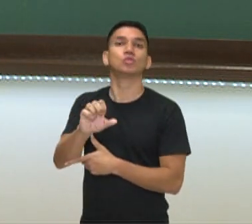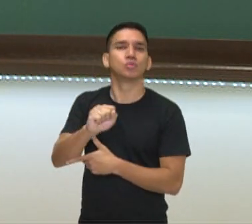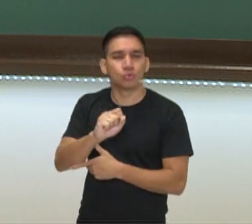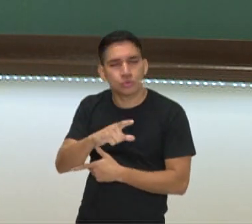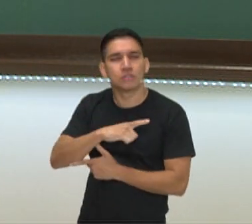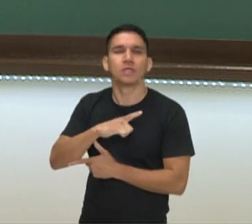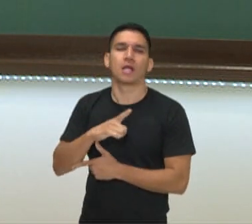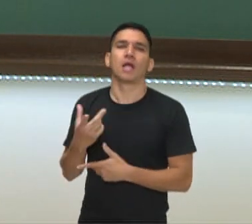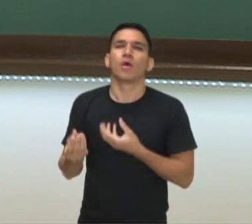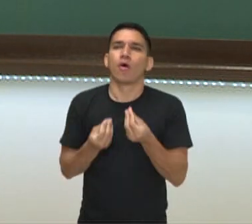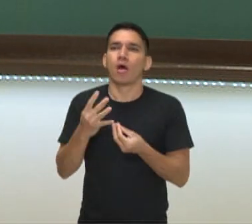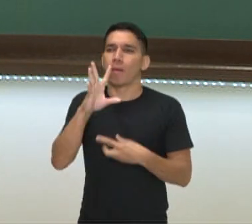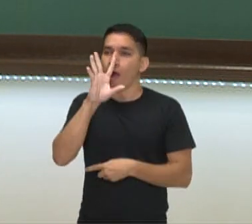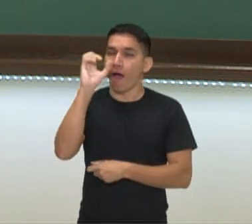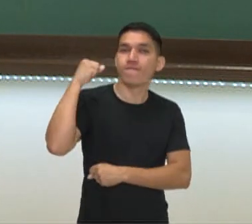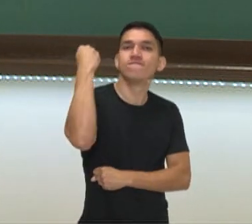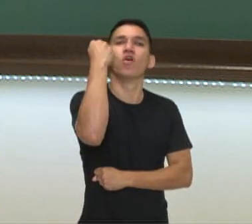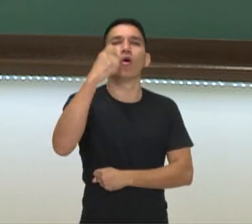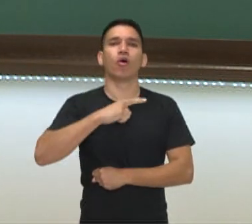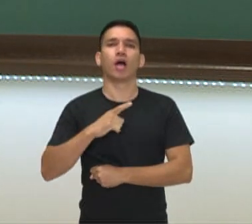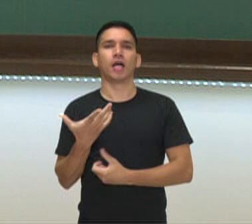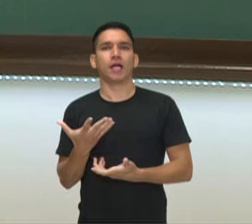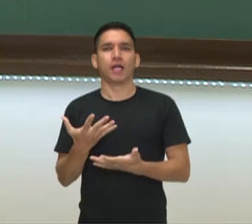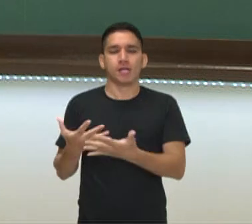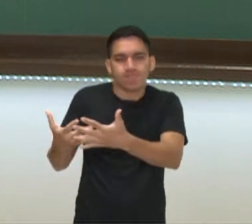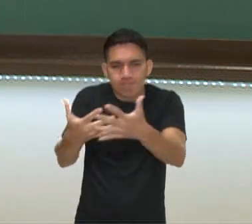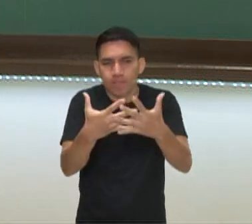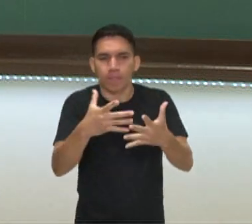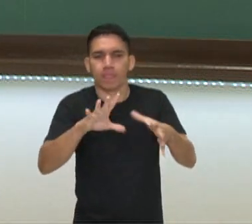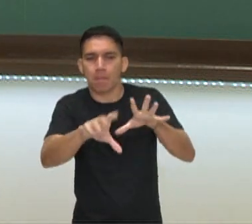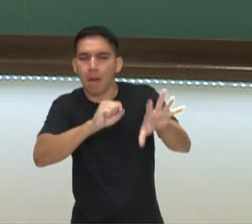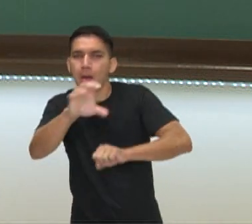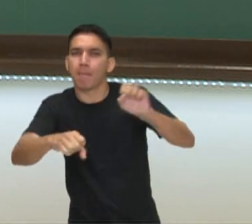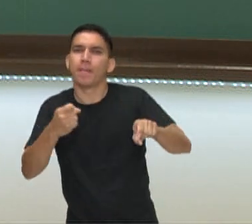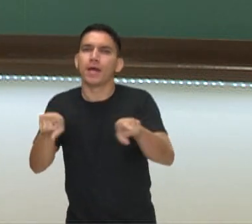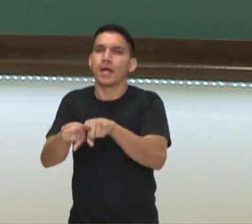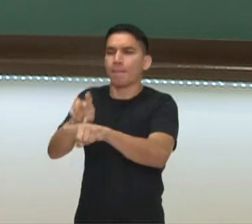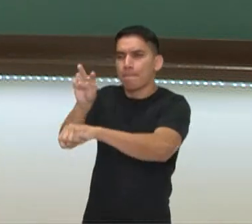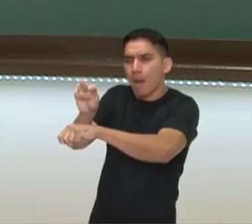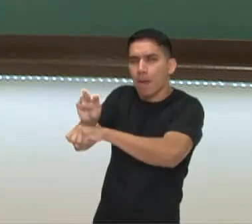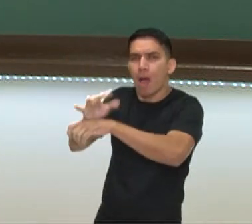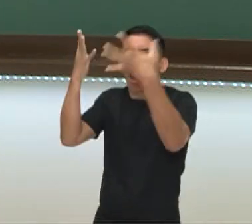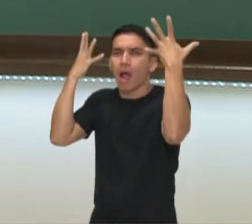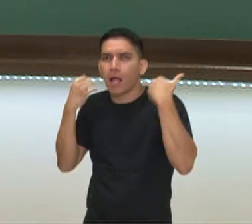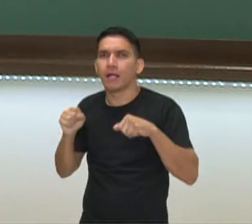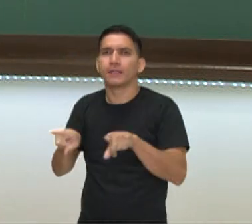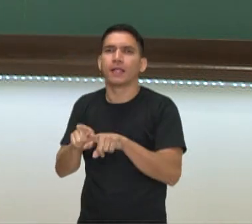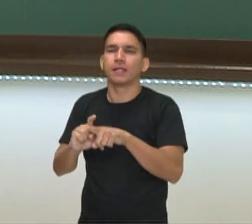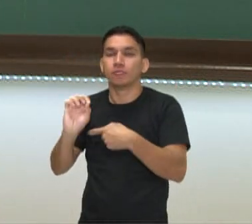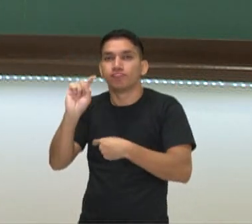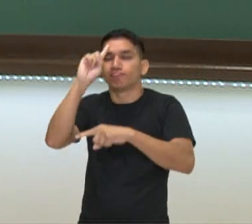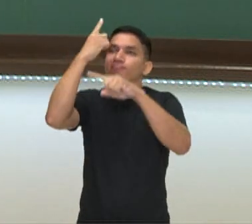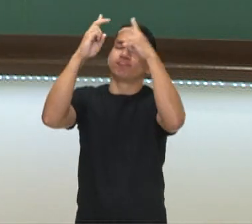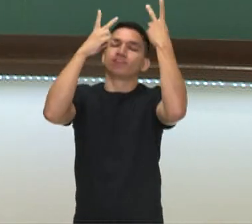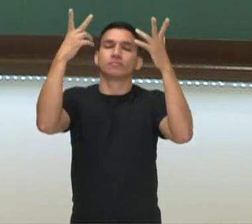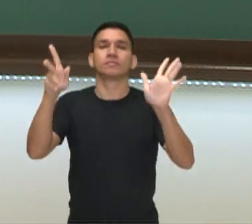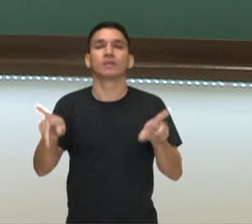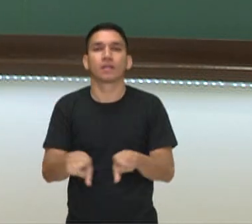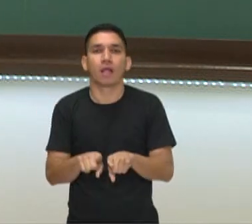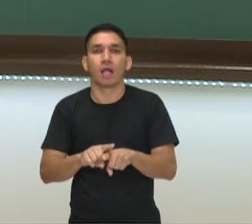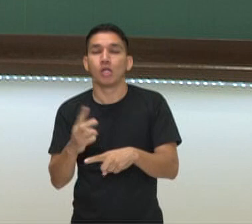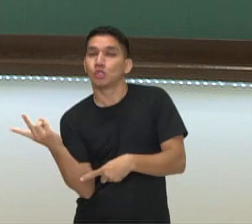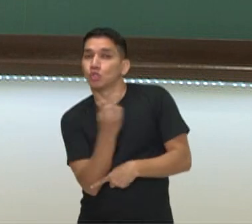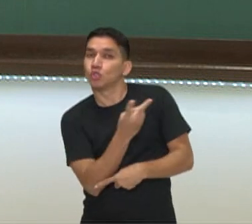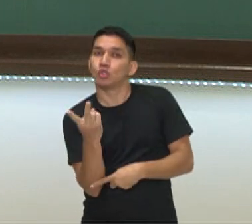força dos cafeicultores, né, e dos criadores de gado, que formavam bem as ideias de São Paulo e Minas